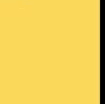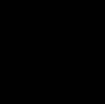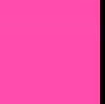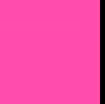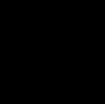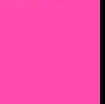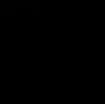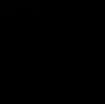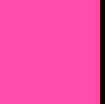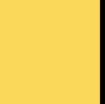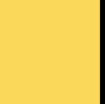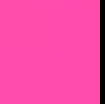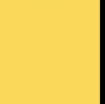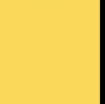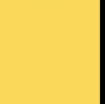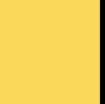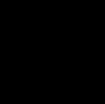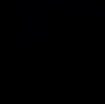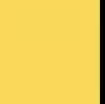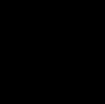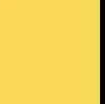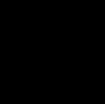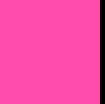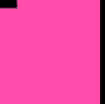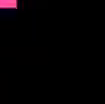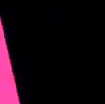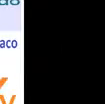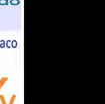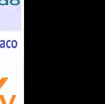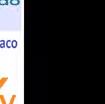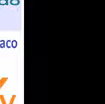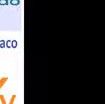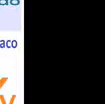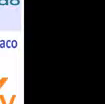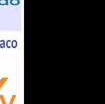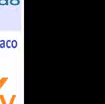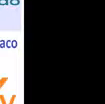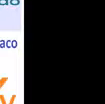Web Rádio Marília TV FM.